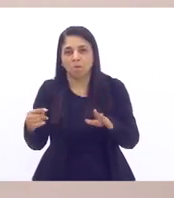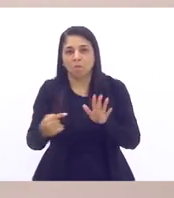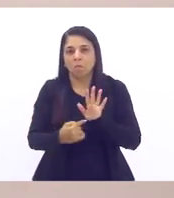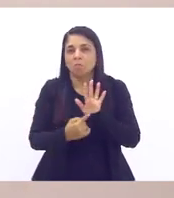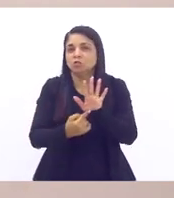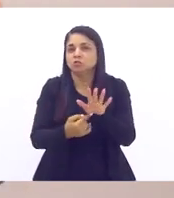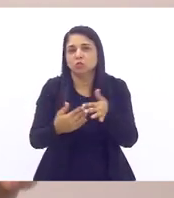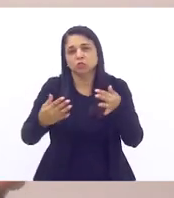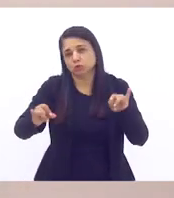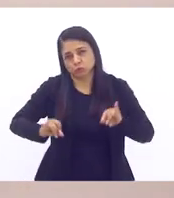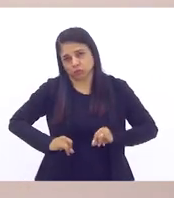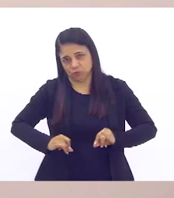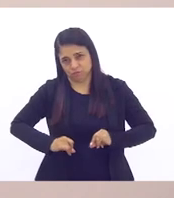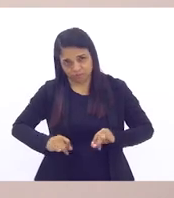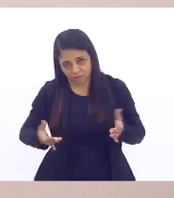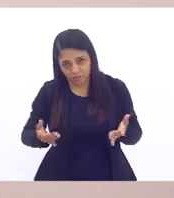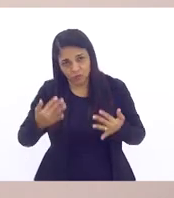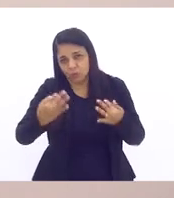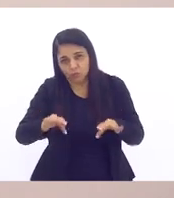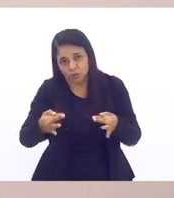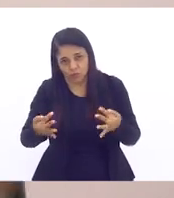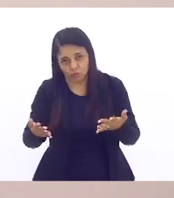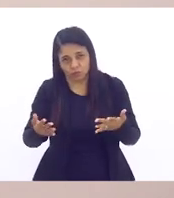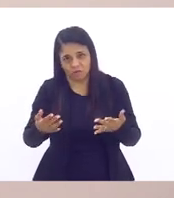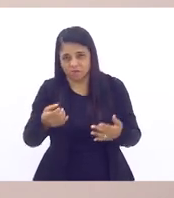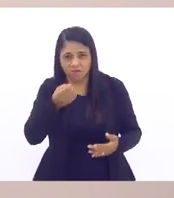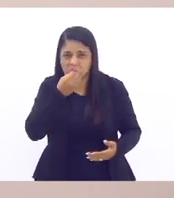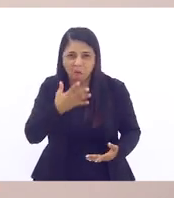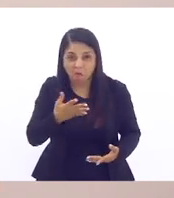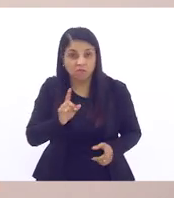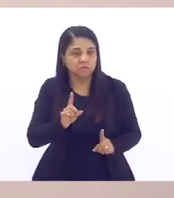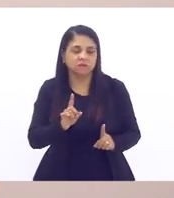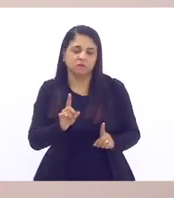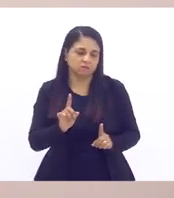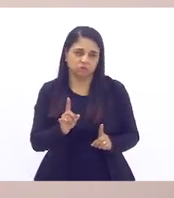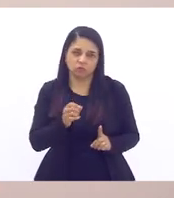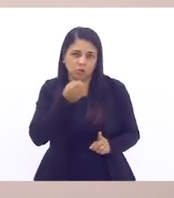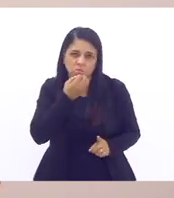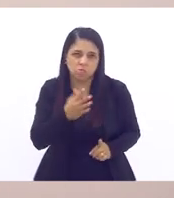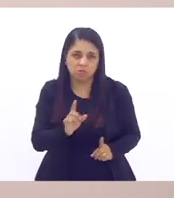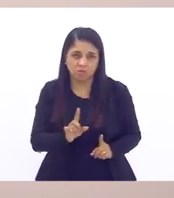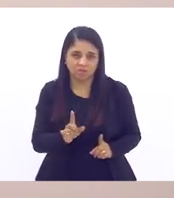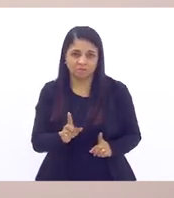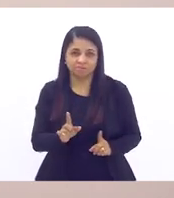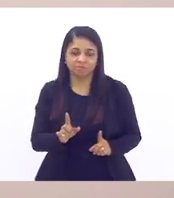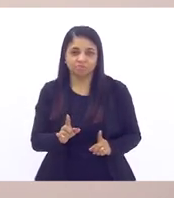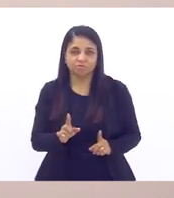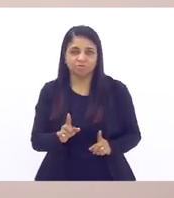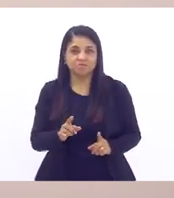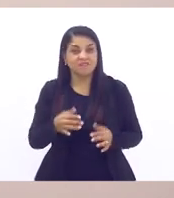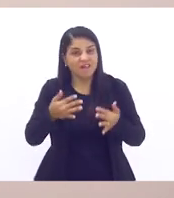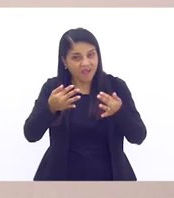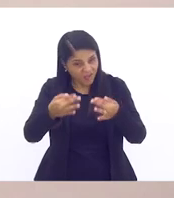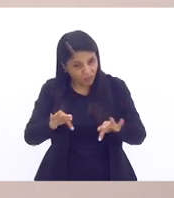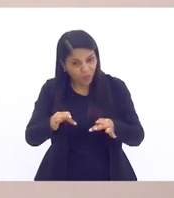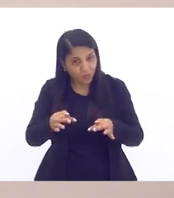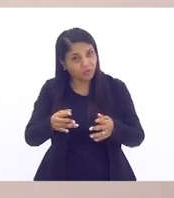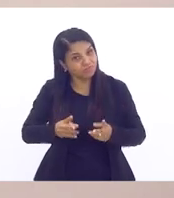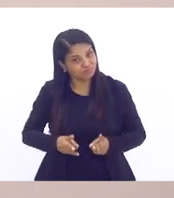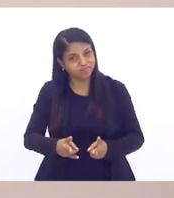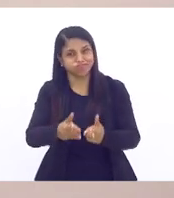dor achando que isso é bacana não isso não é não porque a dor ela continua